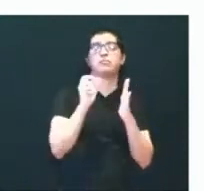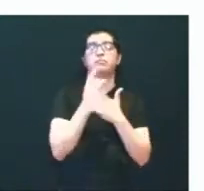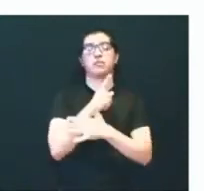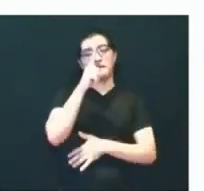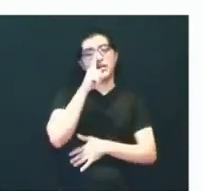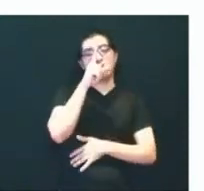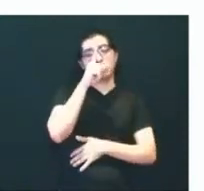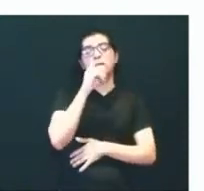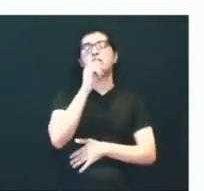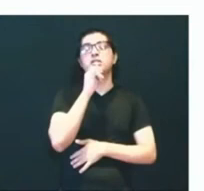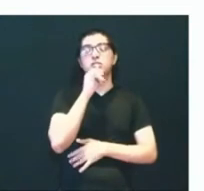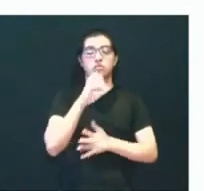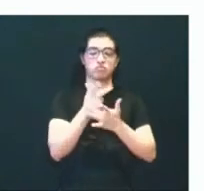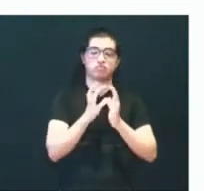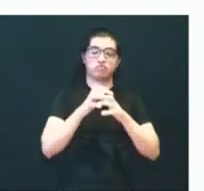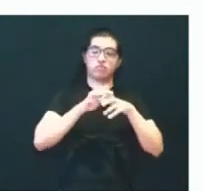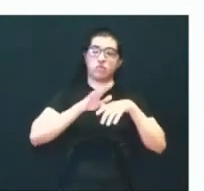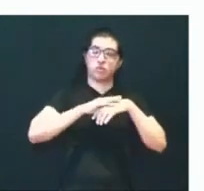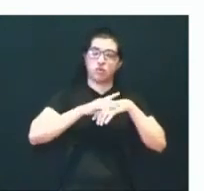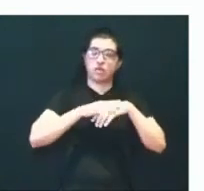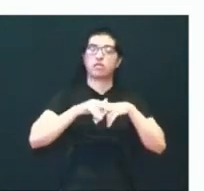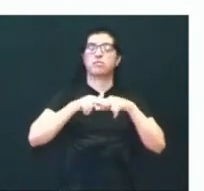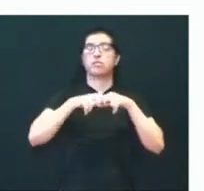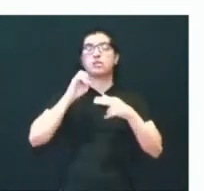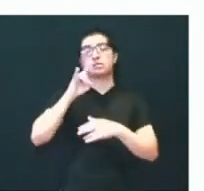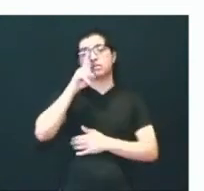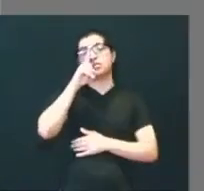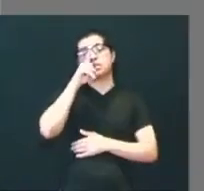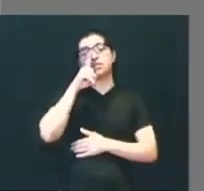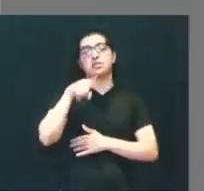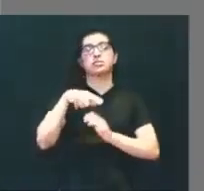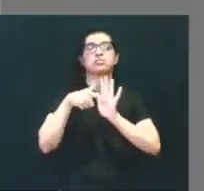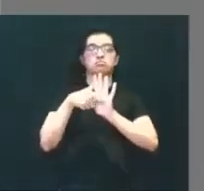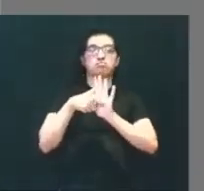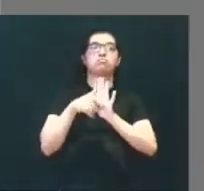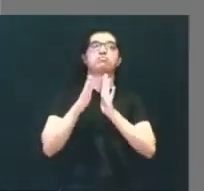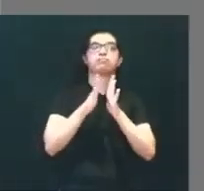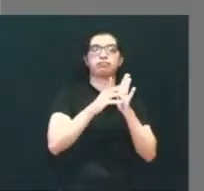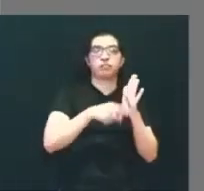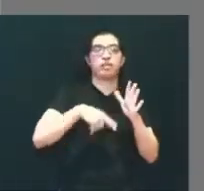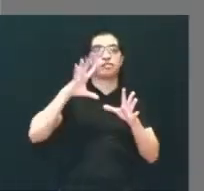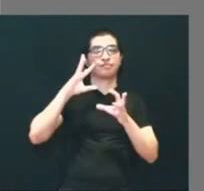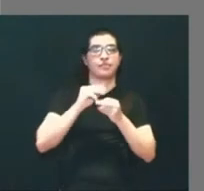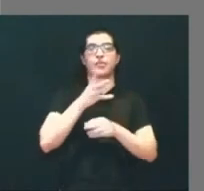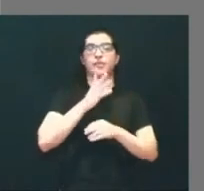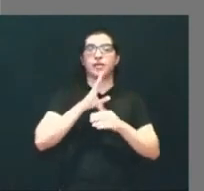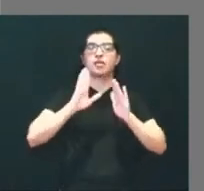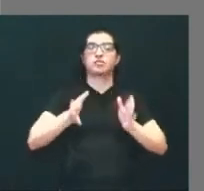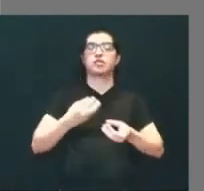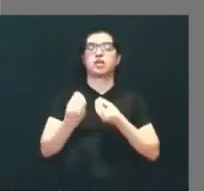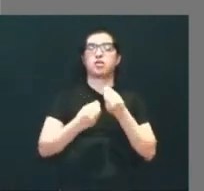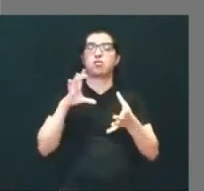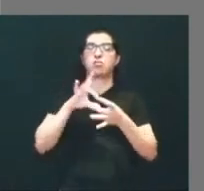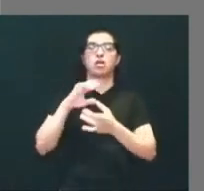de comorbidades. Essa escala de risco de comorbidades, ela é conhecida, a gente aplica, é